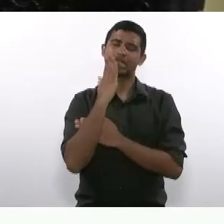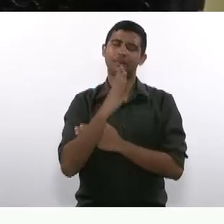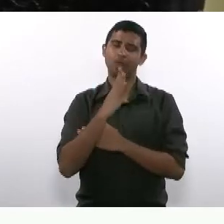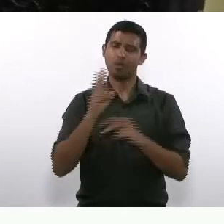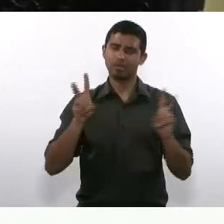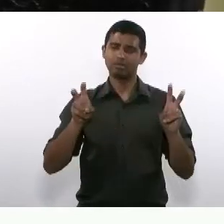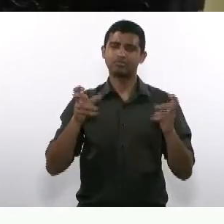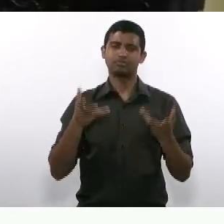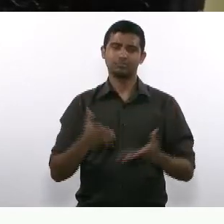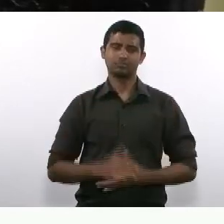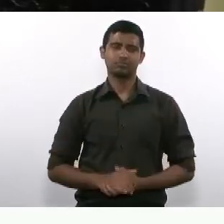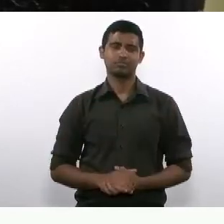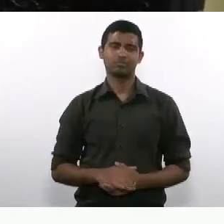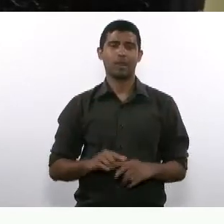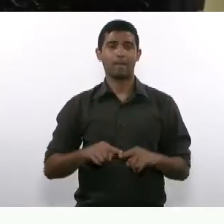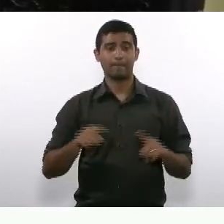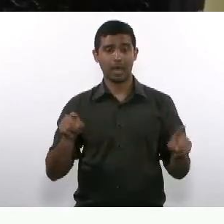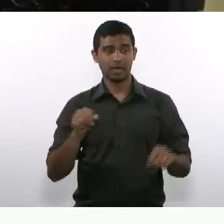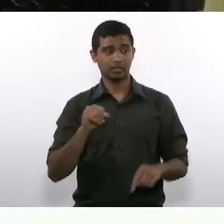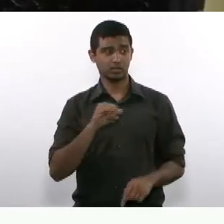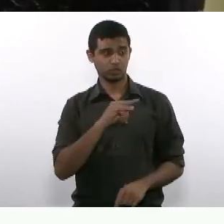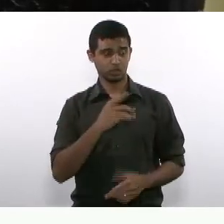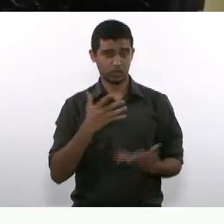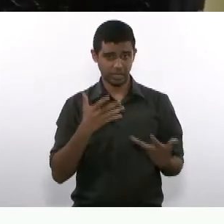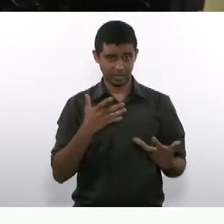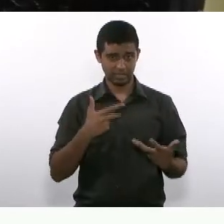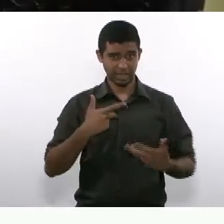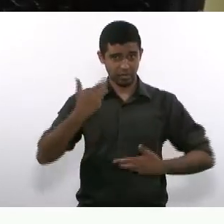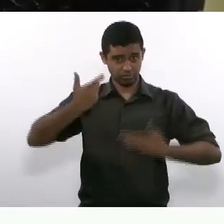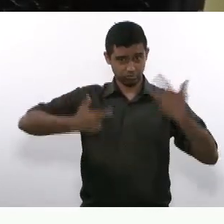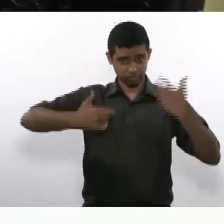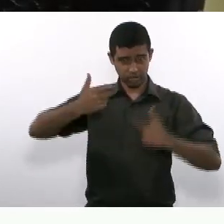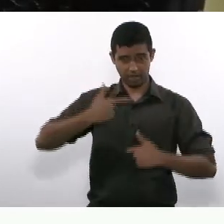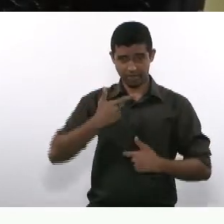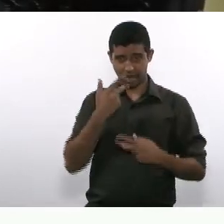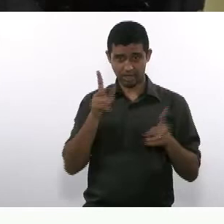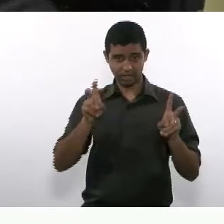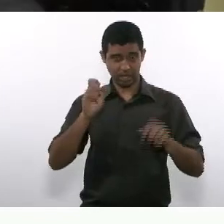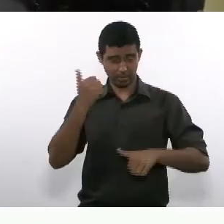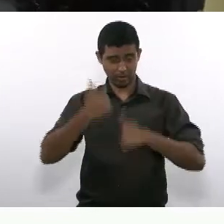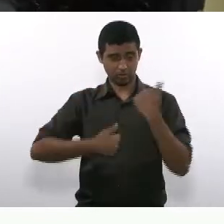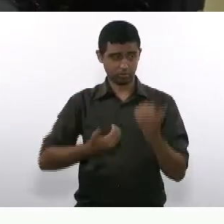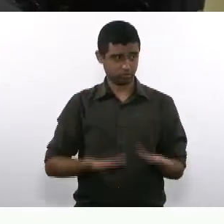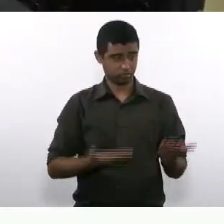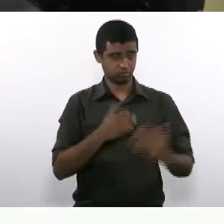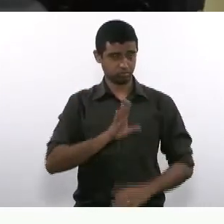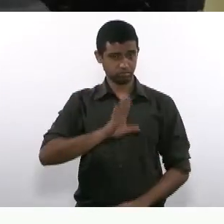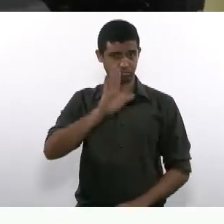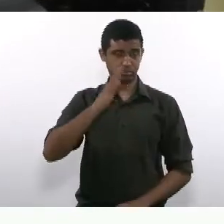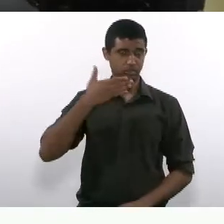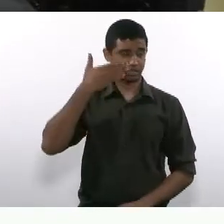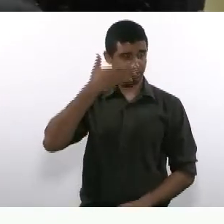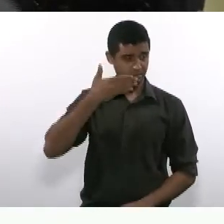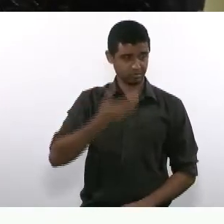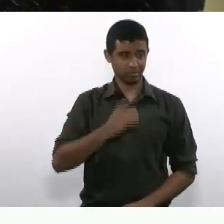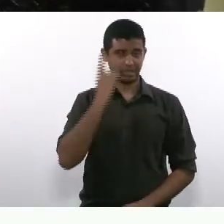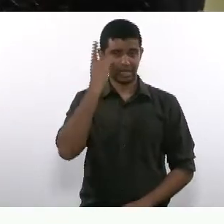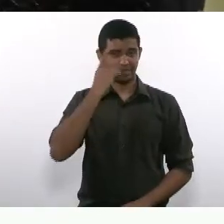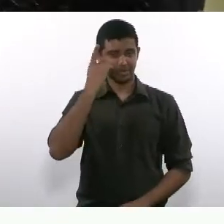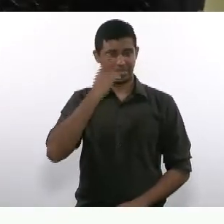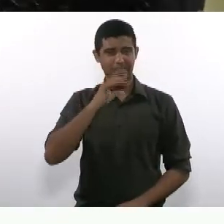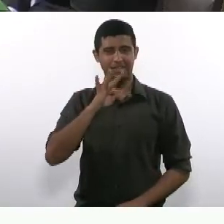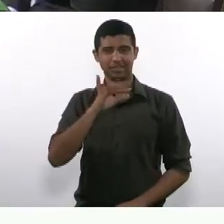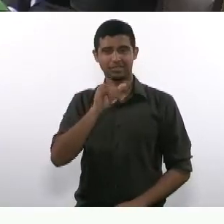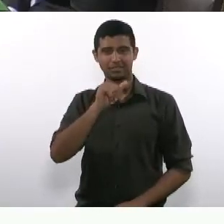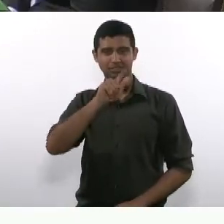mas caso Vossa Excelência queira fazer também uma abordagem relacionada ao esporte, Com a palavra, deputado Tiago Pampolha, fique à vontade para falar tanto do esporte quanto do